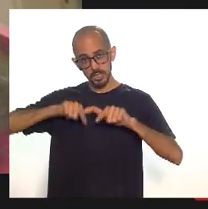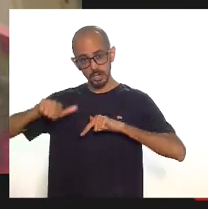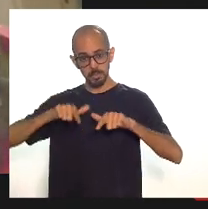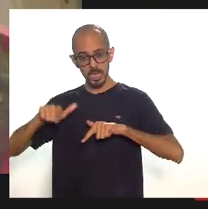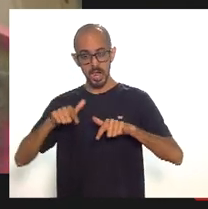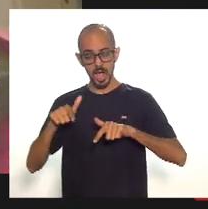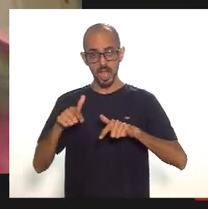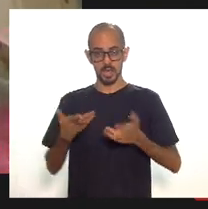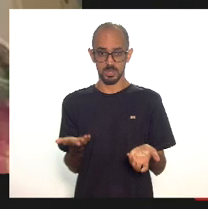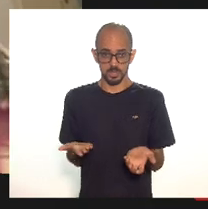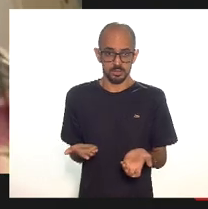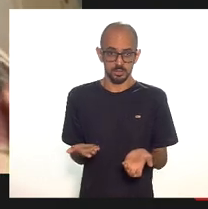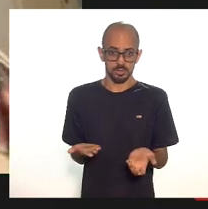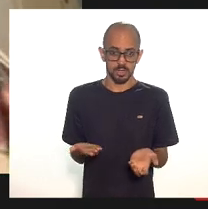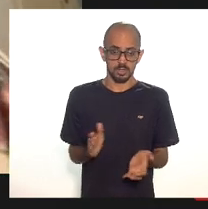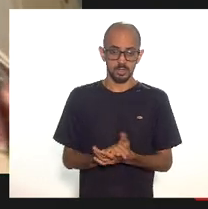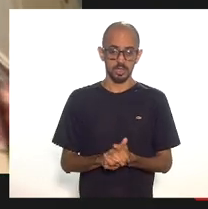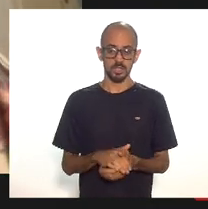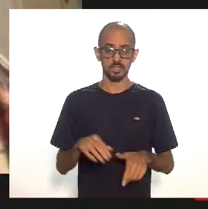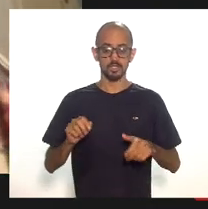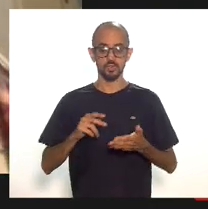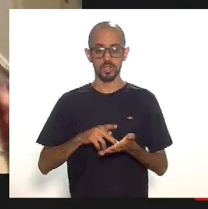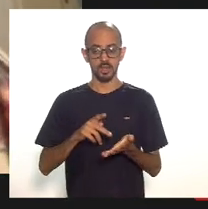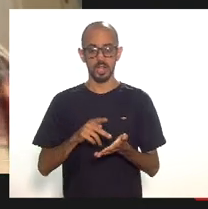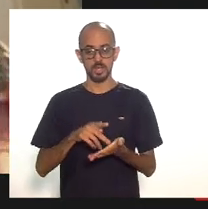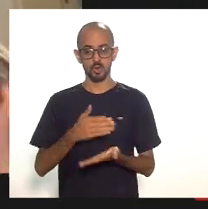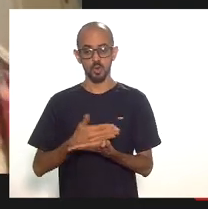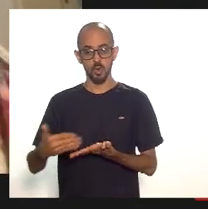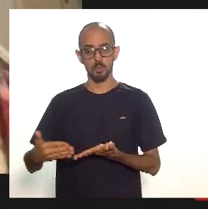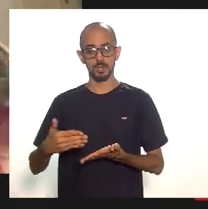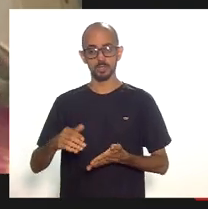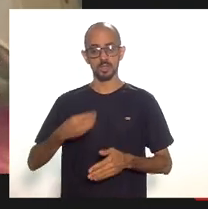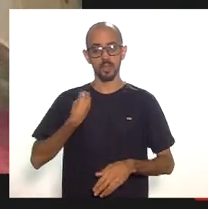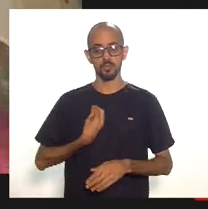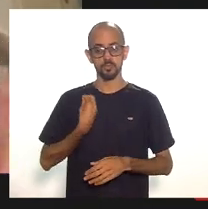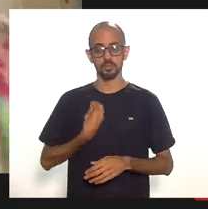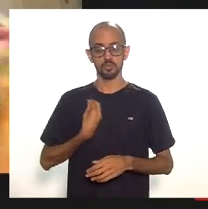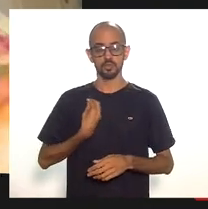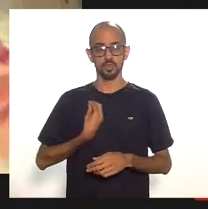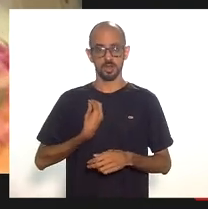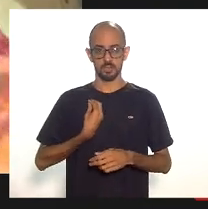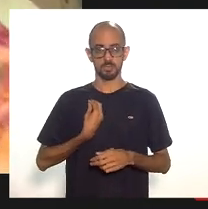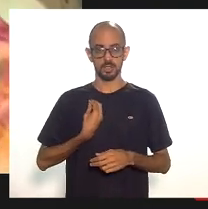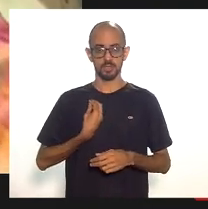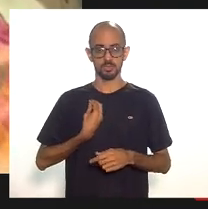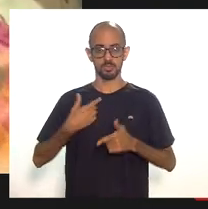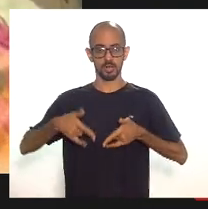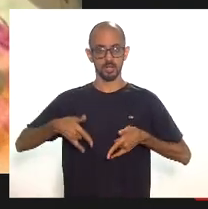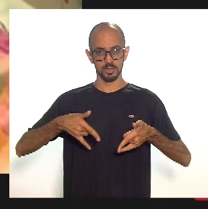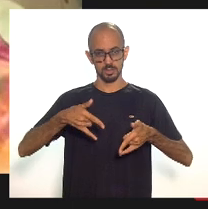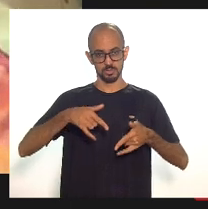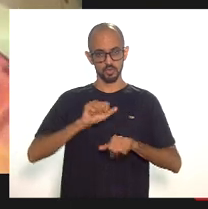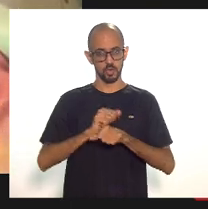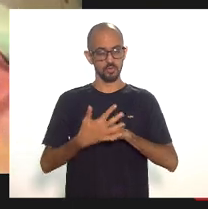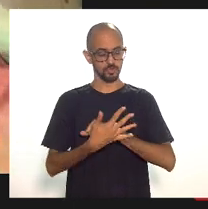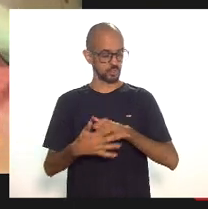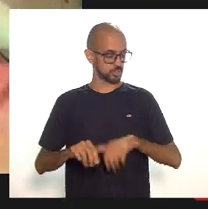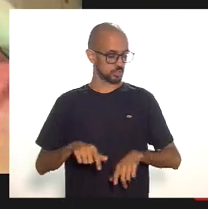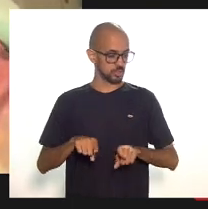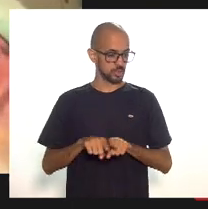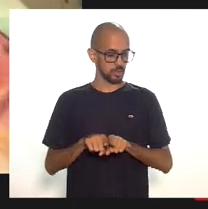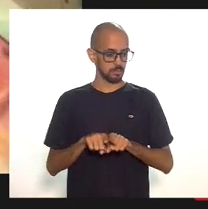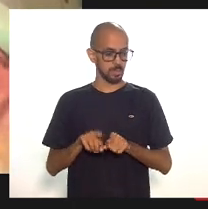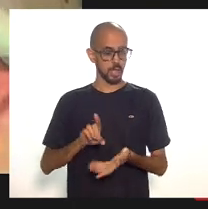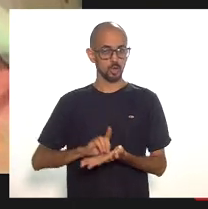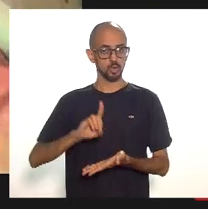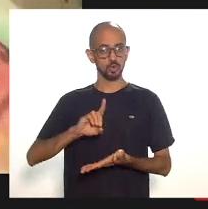colocar definitivamente esses leitos em funcionamento para os leitos de Covid. Ao doutor